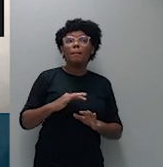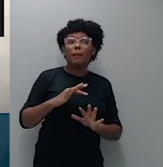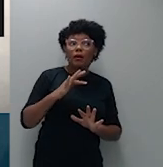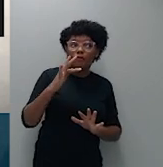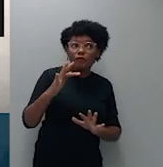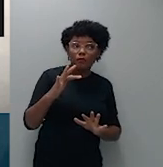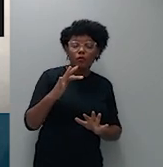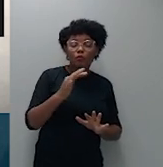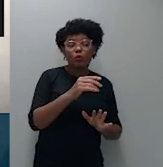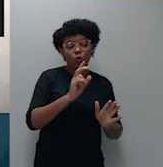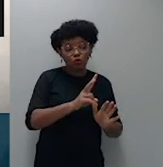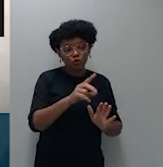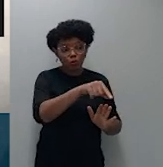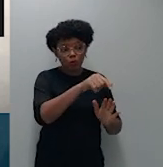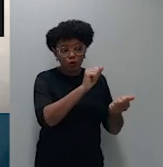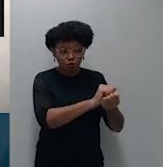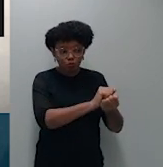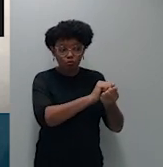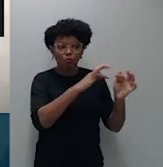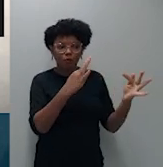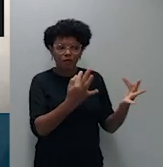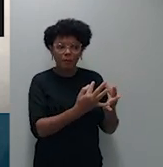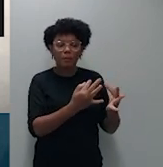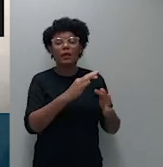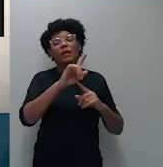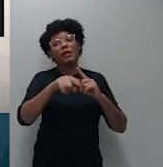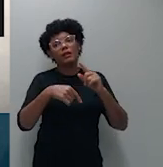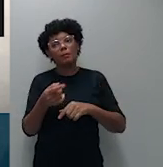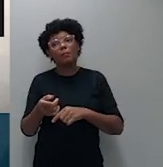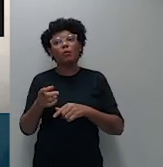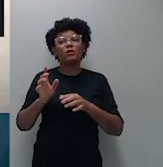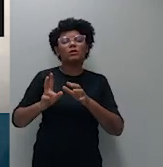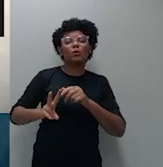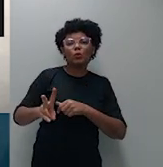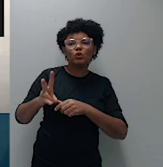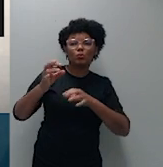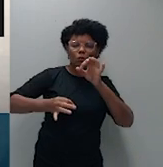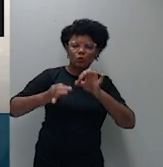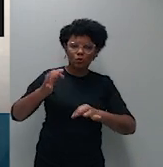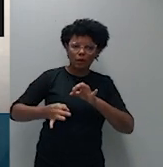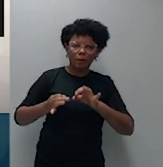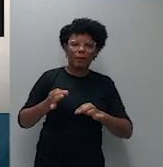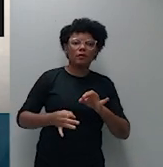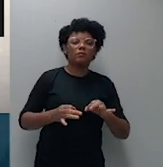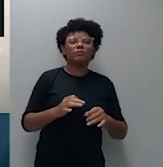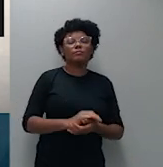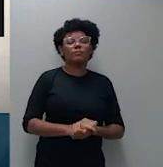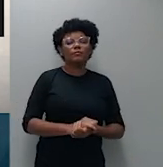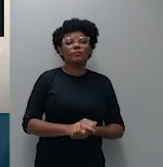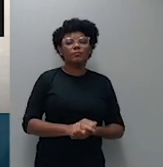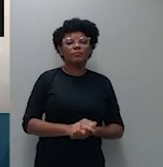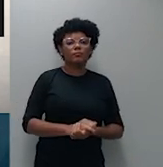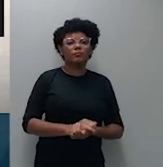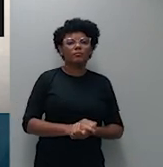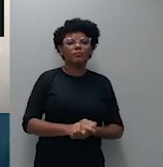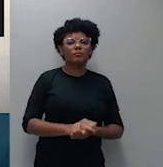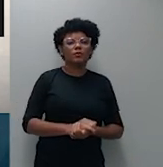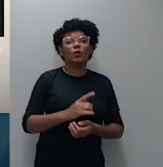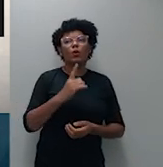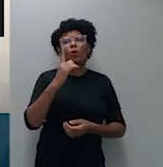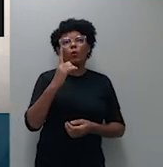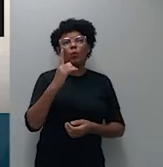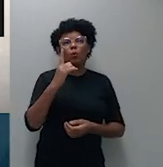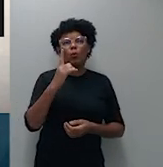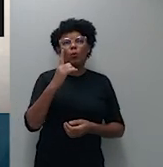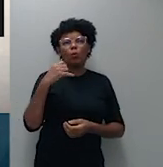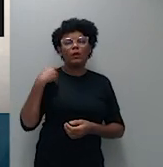poder familiar cumulada com anulação do registro de nascimento de Tais fatos revista de criança com pouco